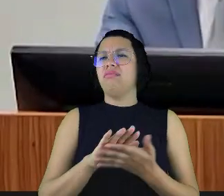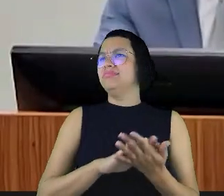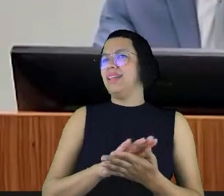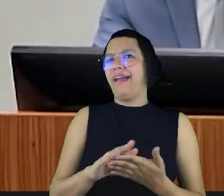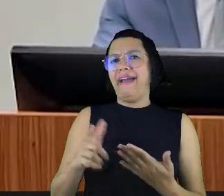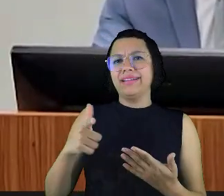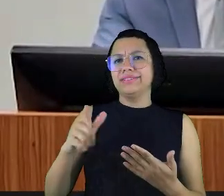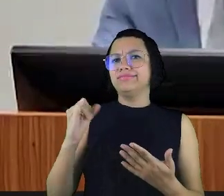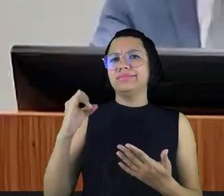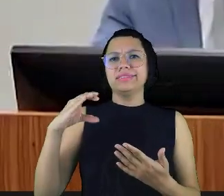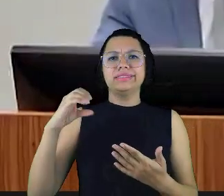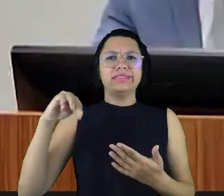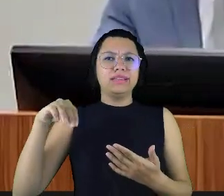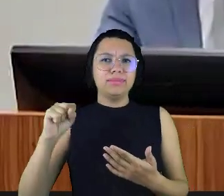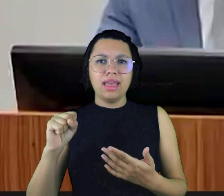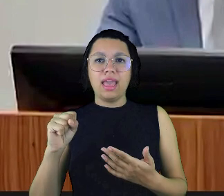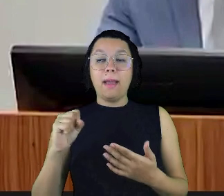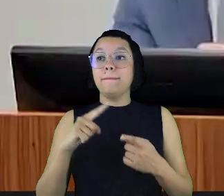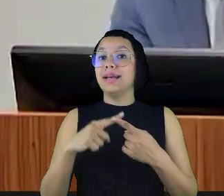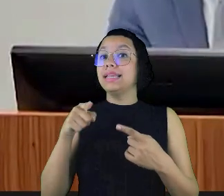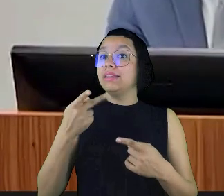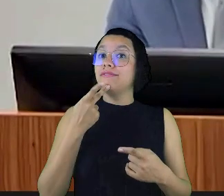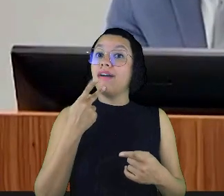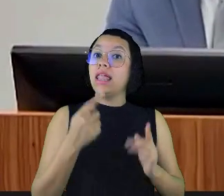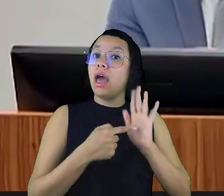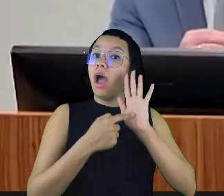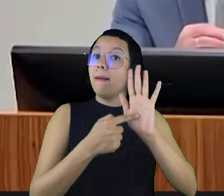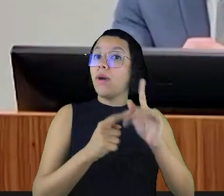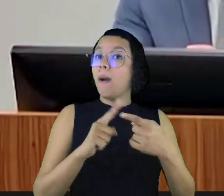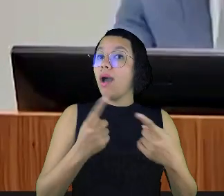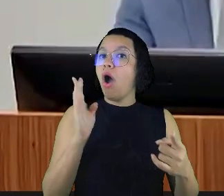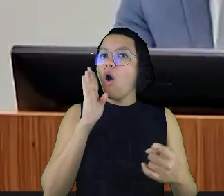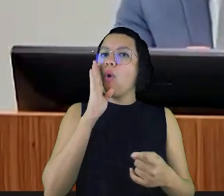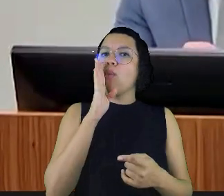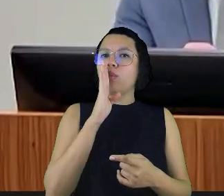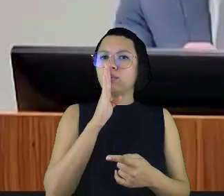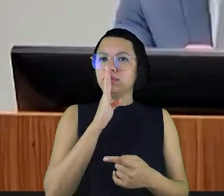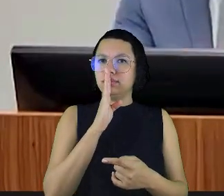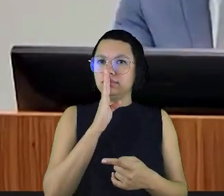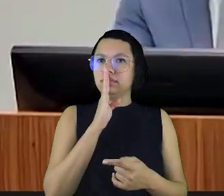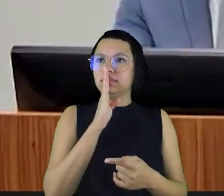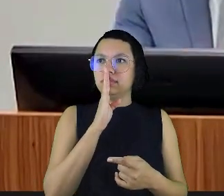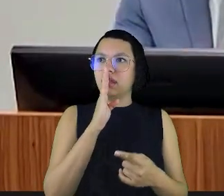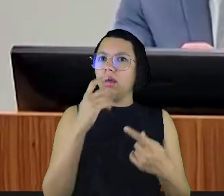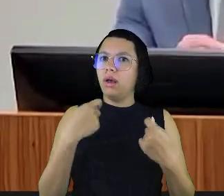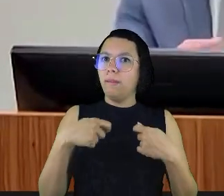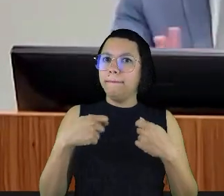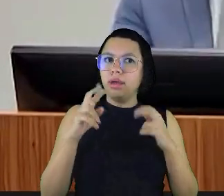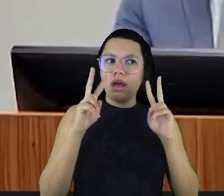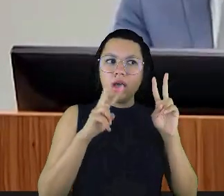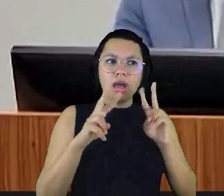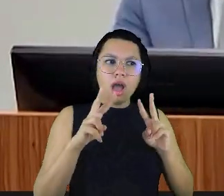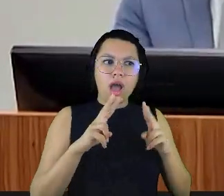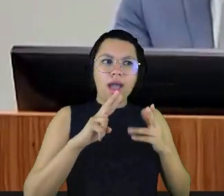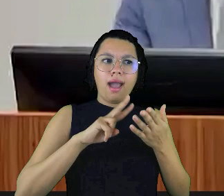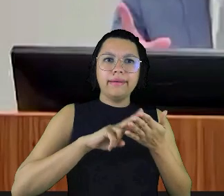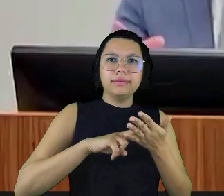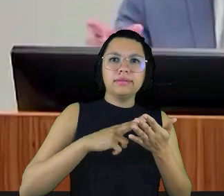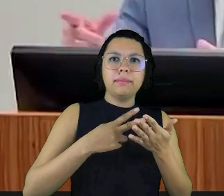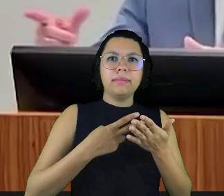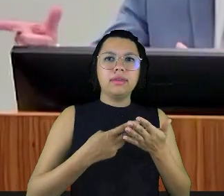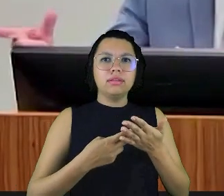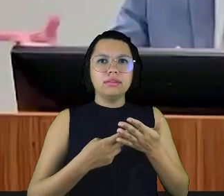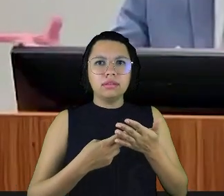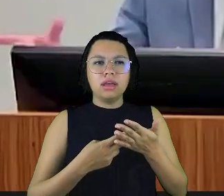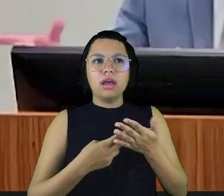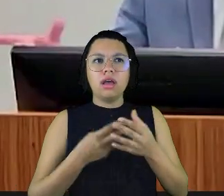fala e demonstra. Agora, o silêncio ele deve ser interpretado como desinteresse